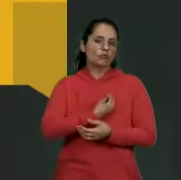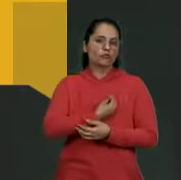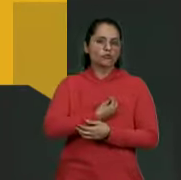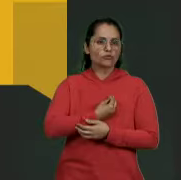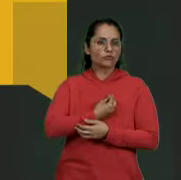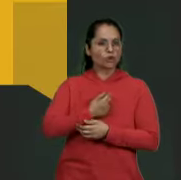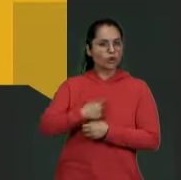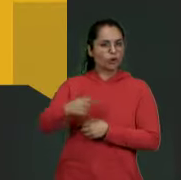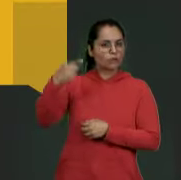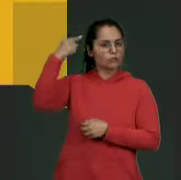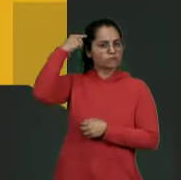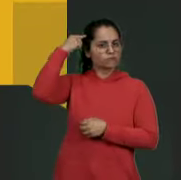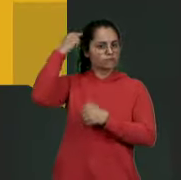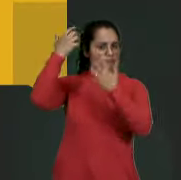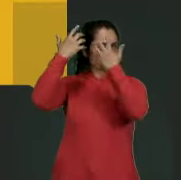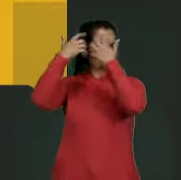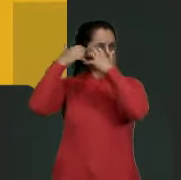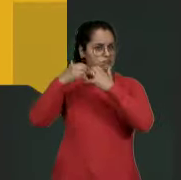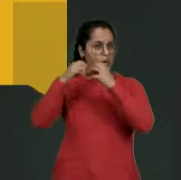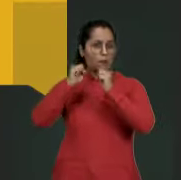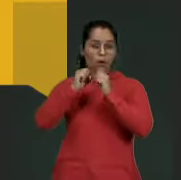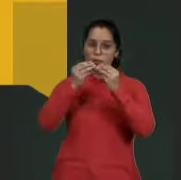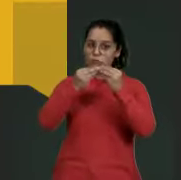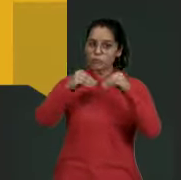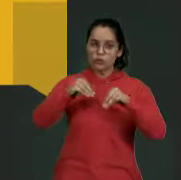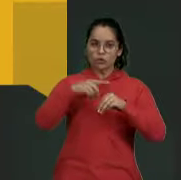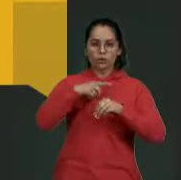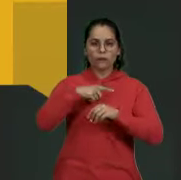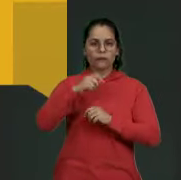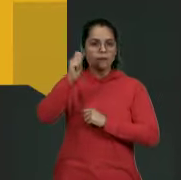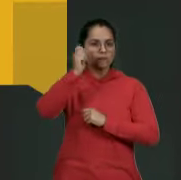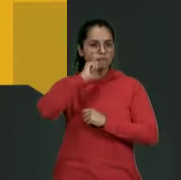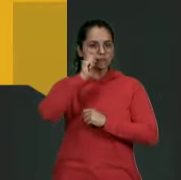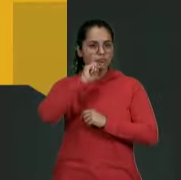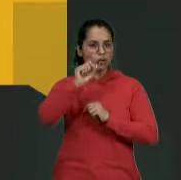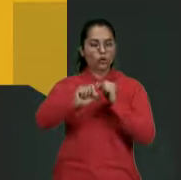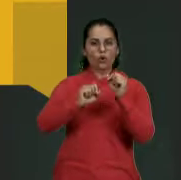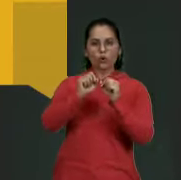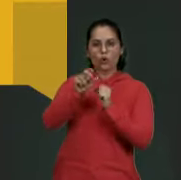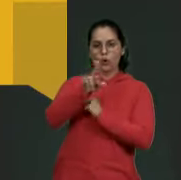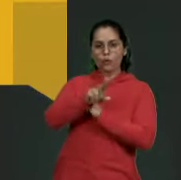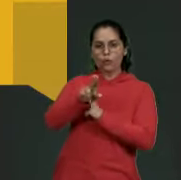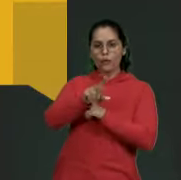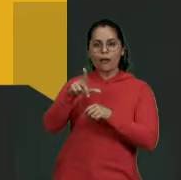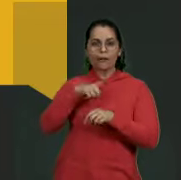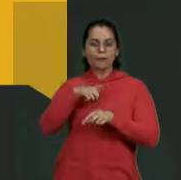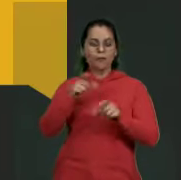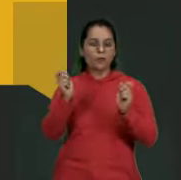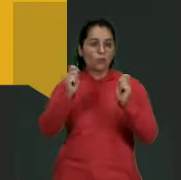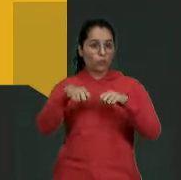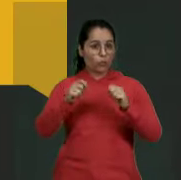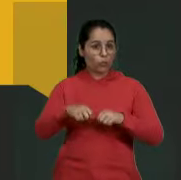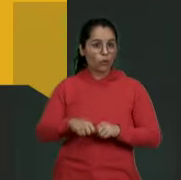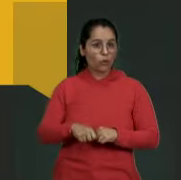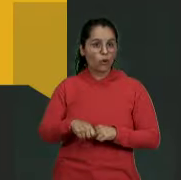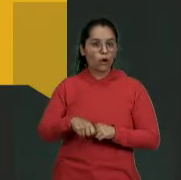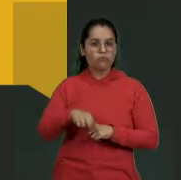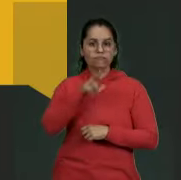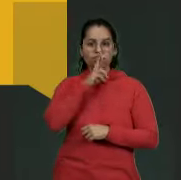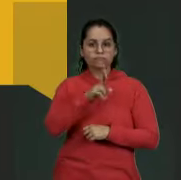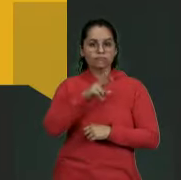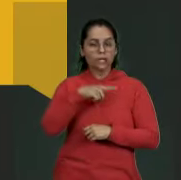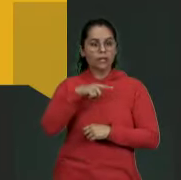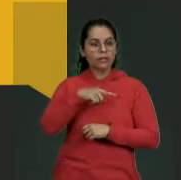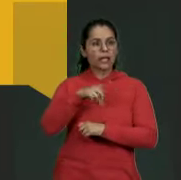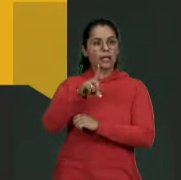pode ser afetado por substâncias psicoativas e suas possíveis consequências, os